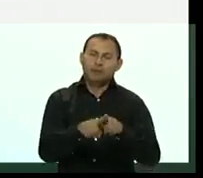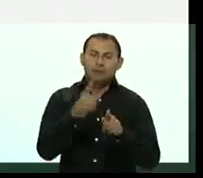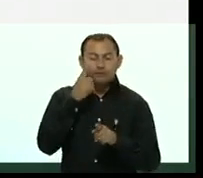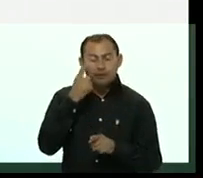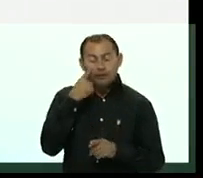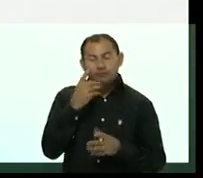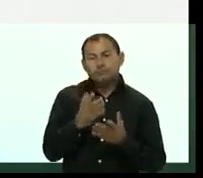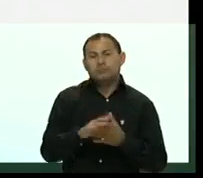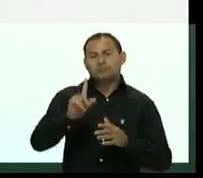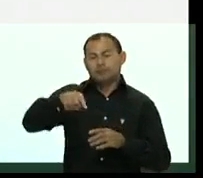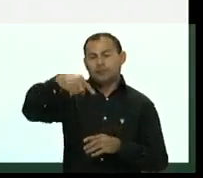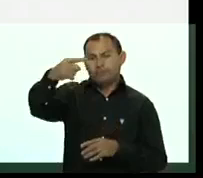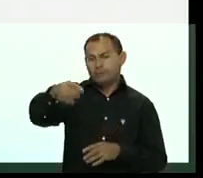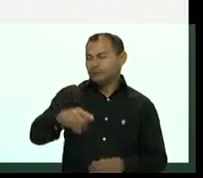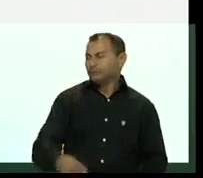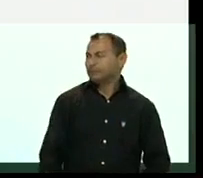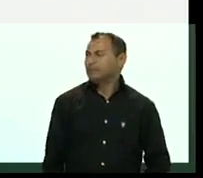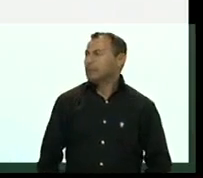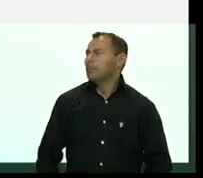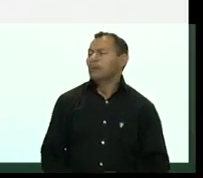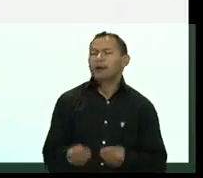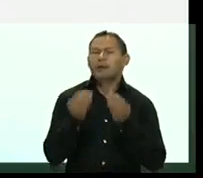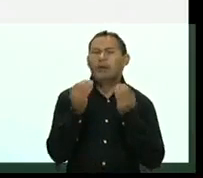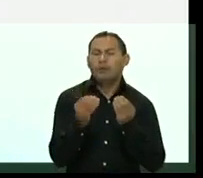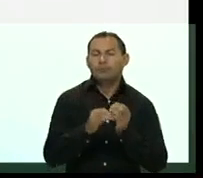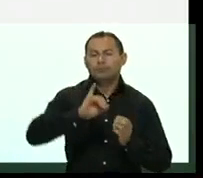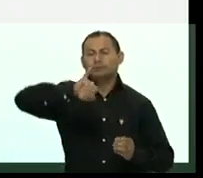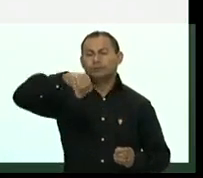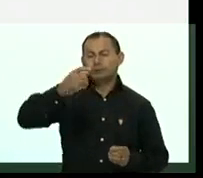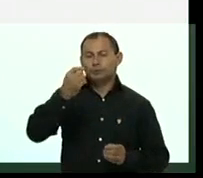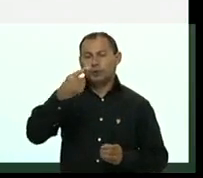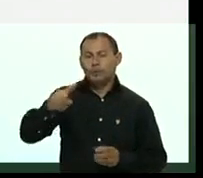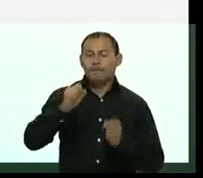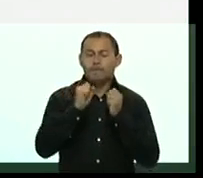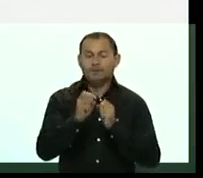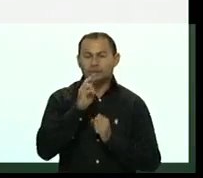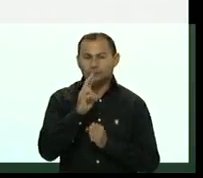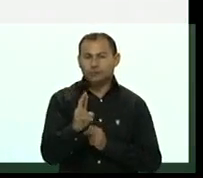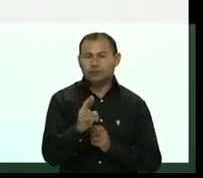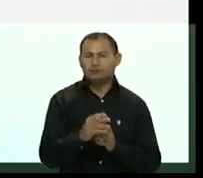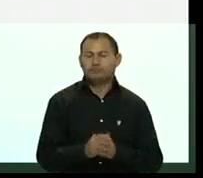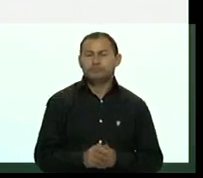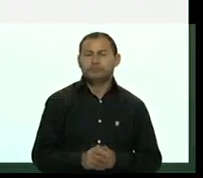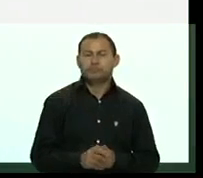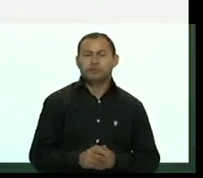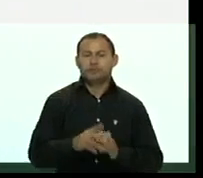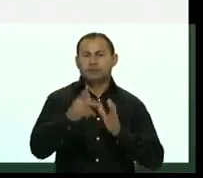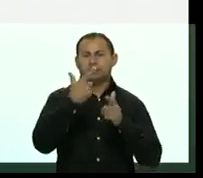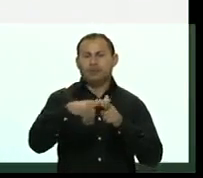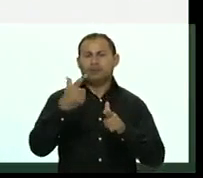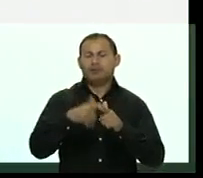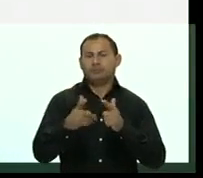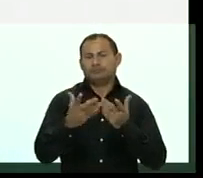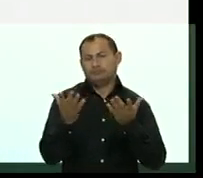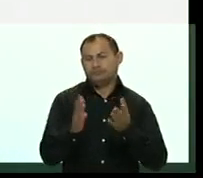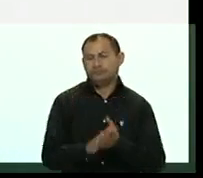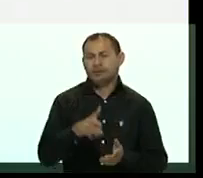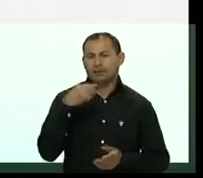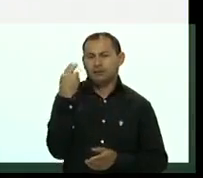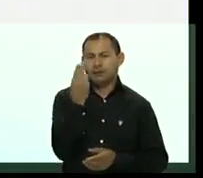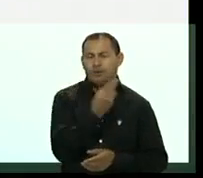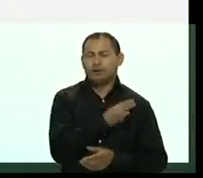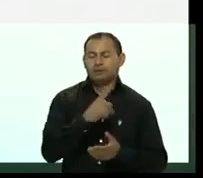isso mais adiante. E como que o João pode resolver aí este problema? Então, nós